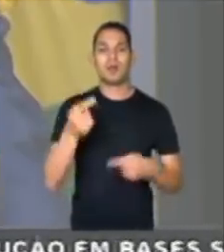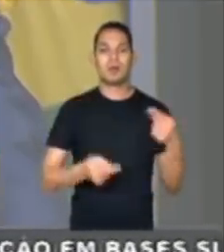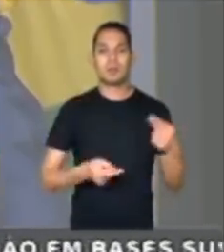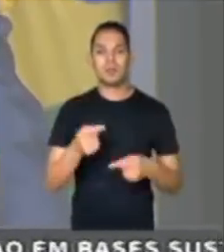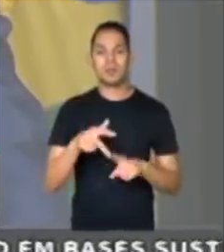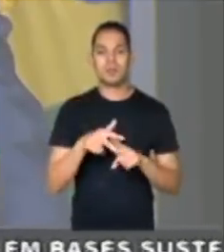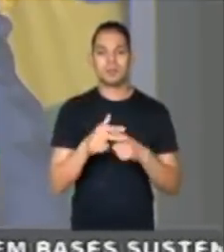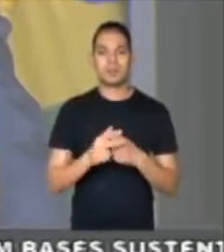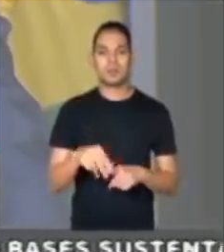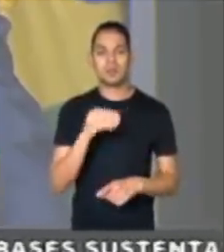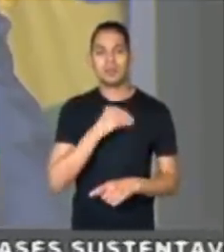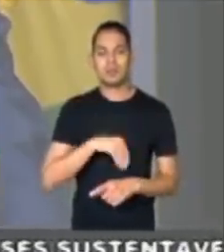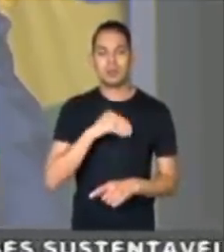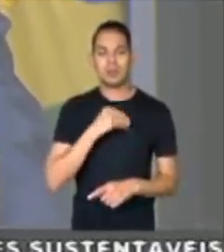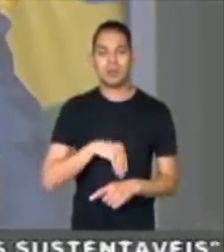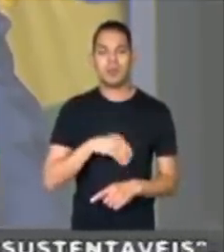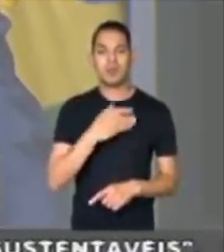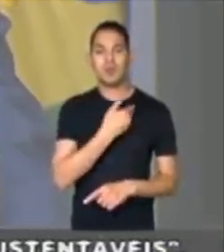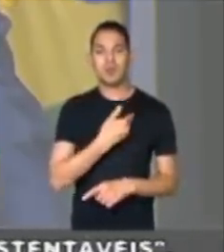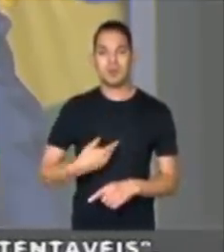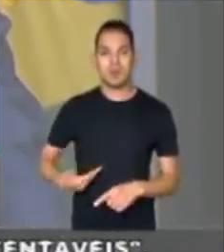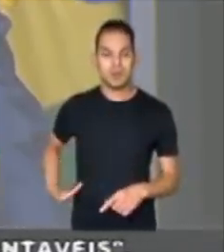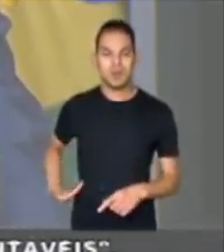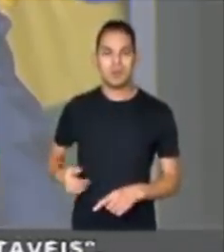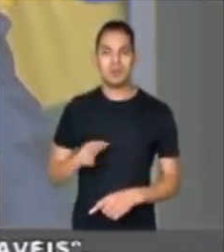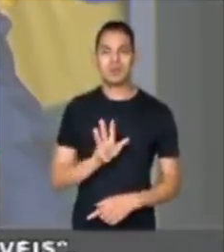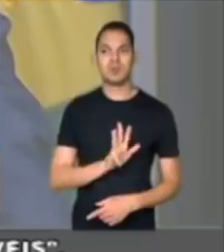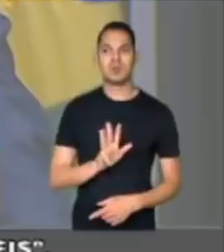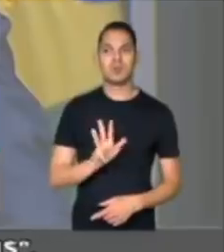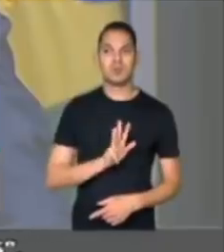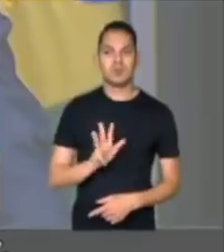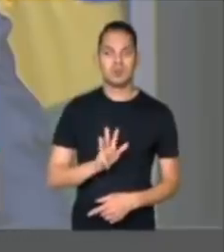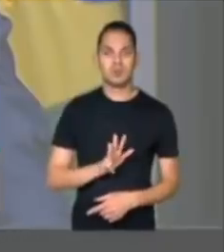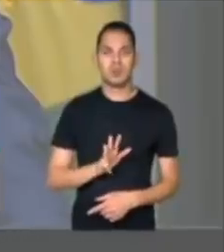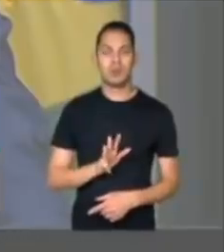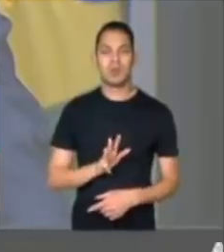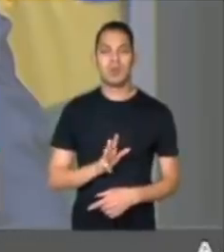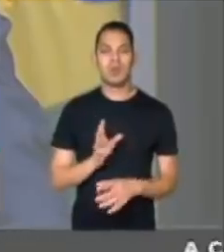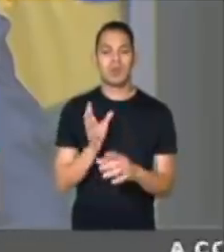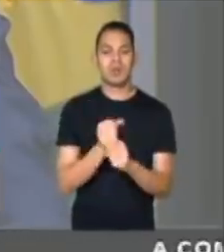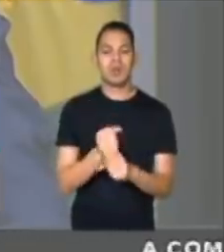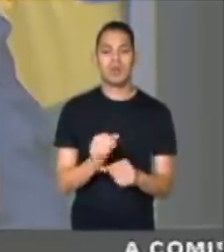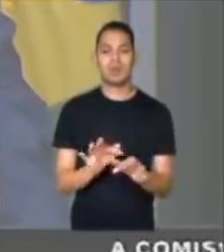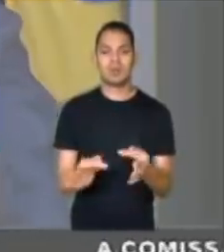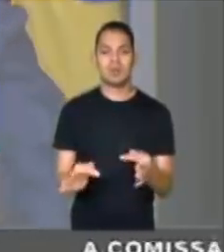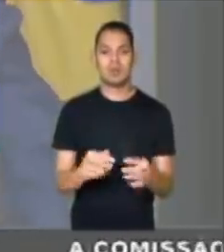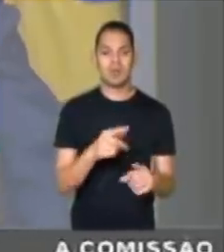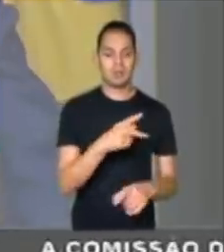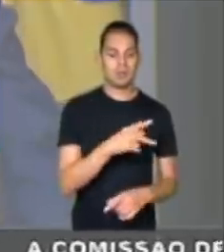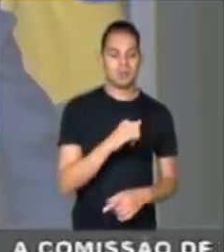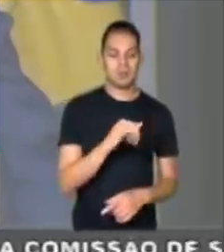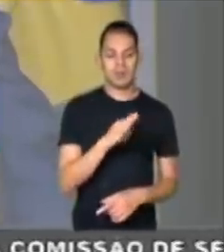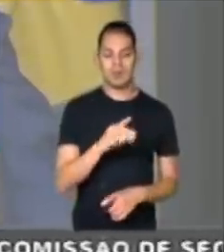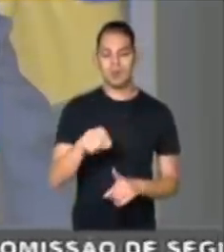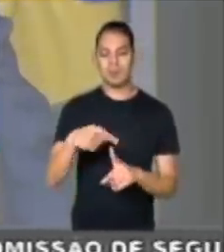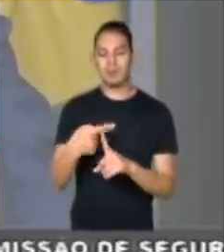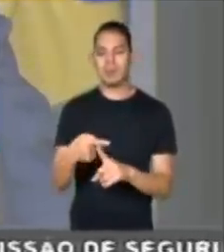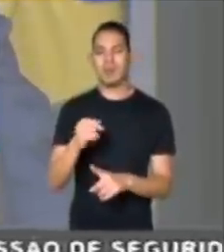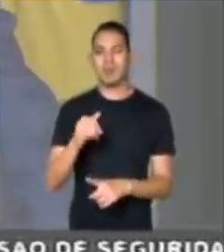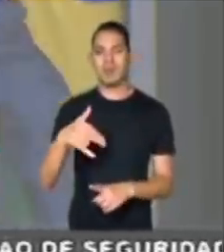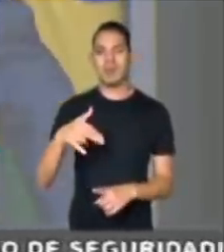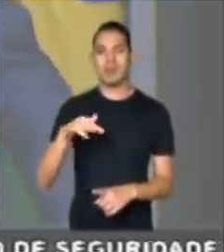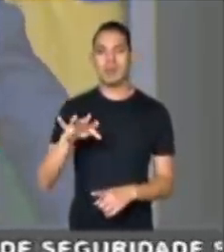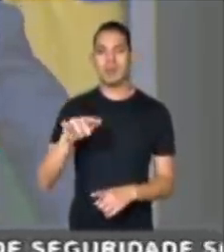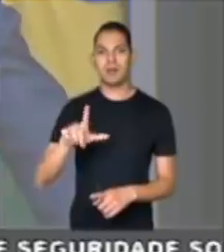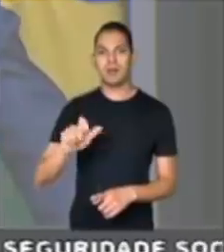do salário mínimo do governo do ex-presidente Lula, a fórmula é muito simples, é o PIB mais a inflação. Vale a gente lembrar que